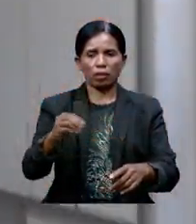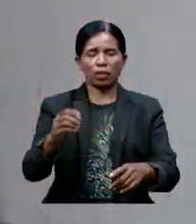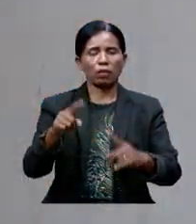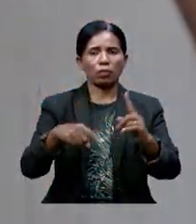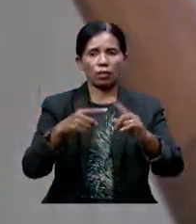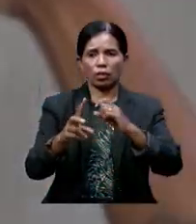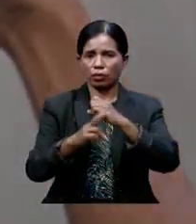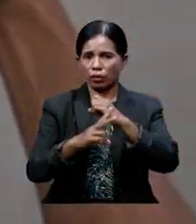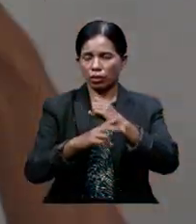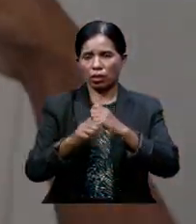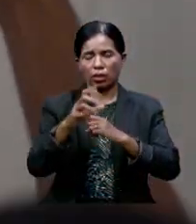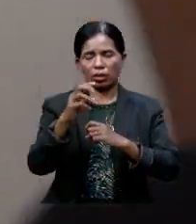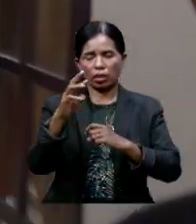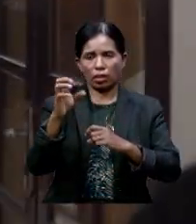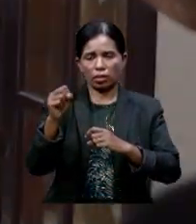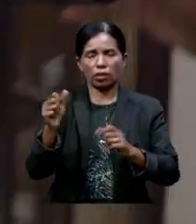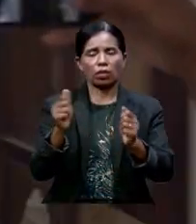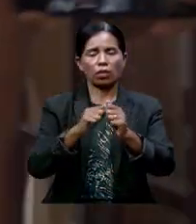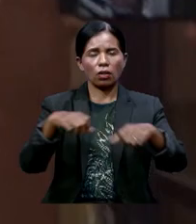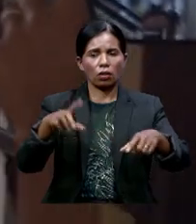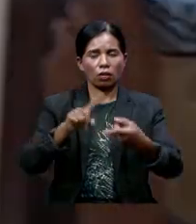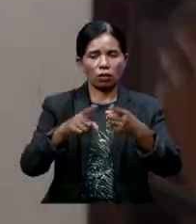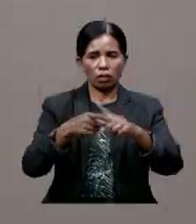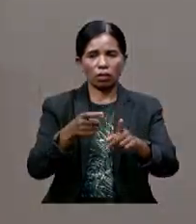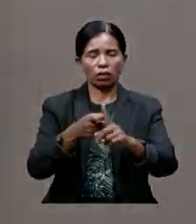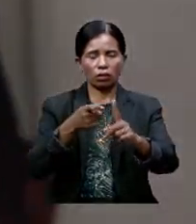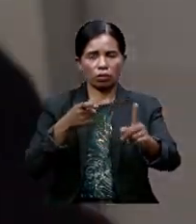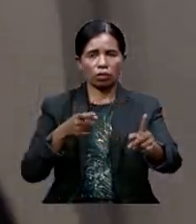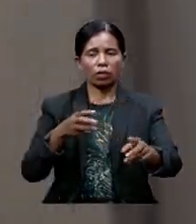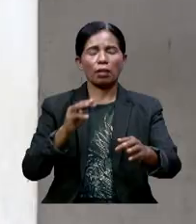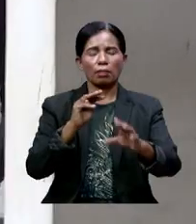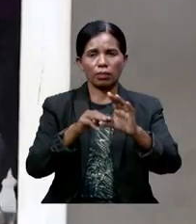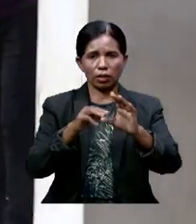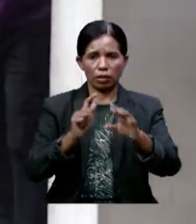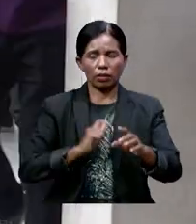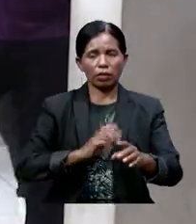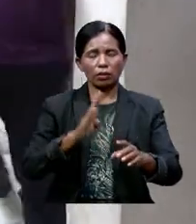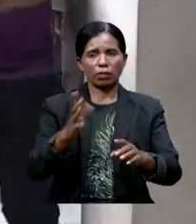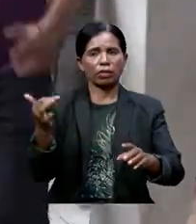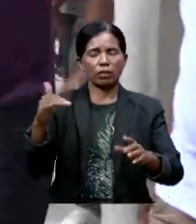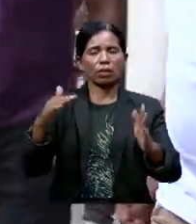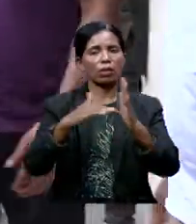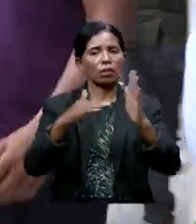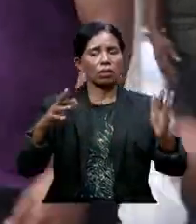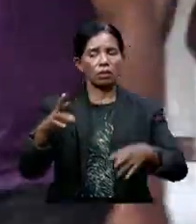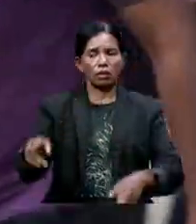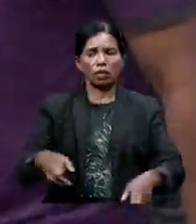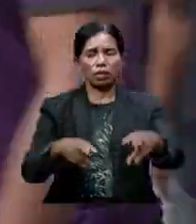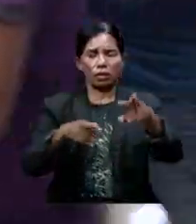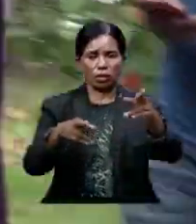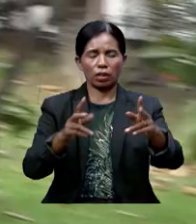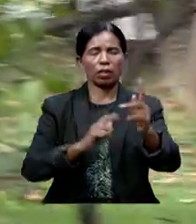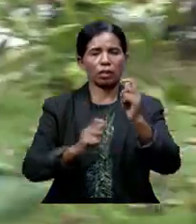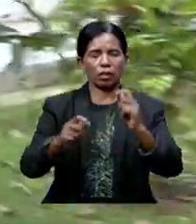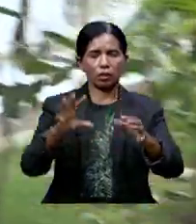ingira vítima ADRS, onde colega Lori Motor, li husi área mercado taibesinian, no sira contra regra trânsito. Nune